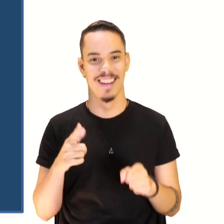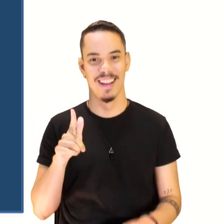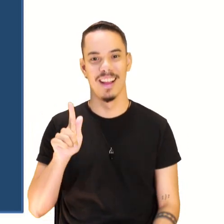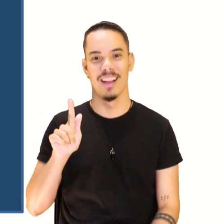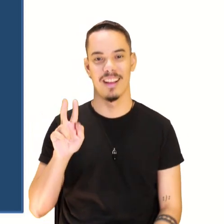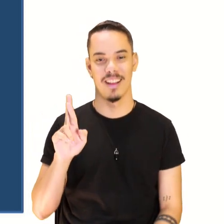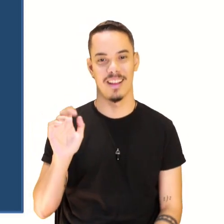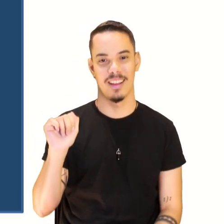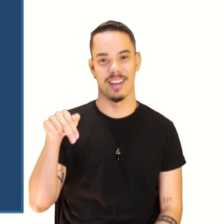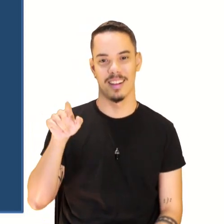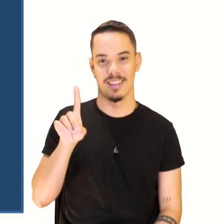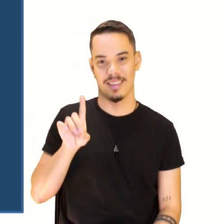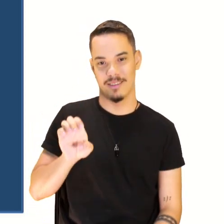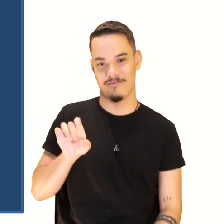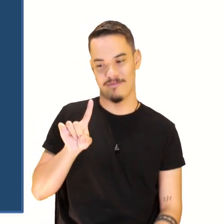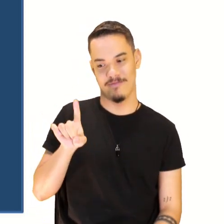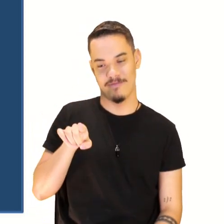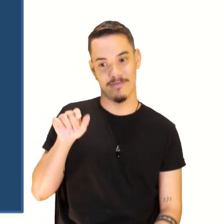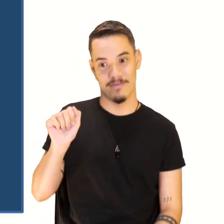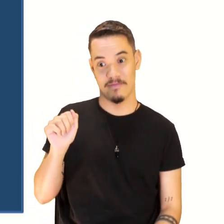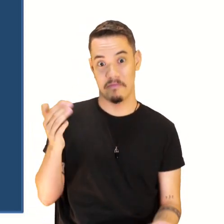que é grandeza